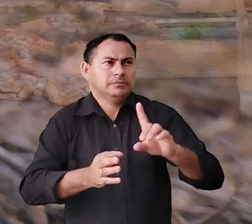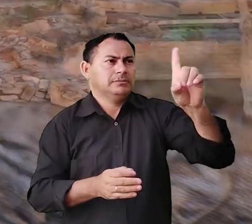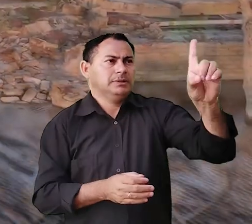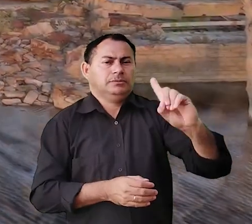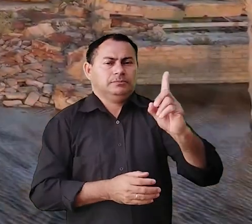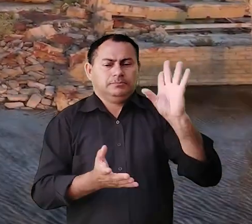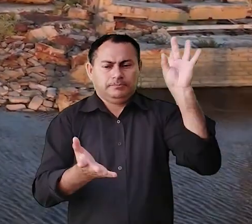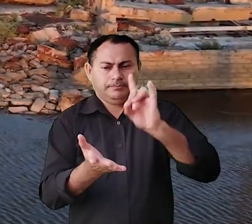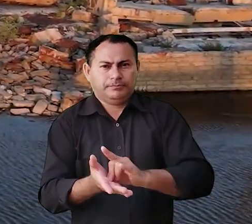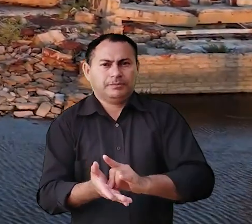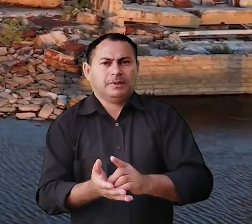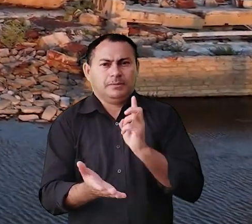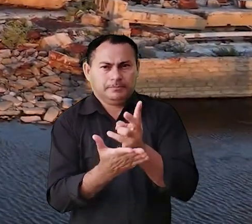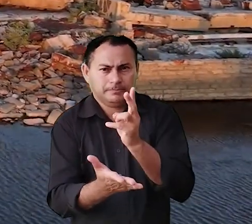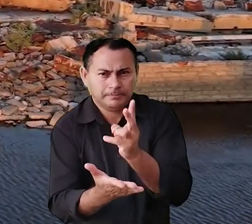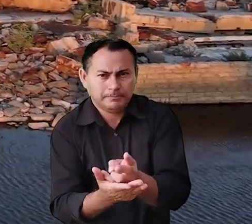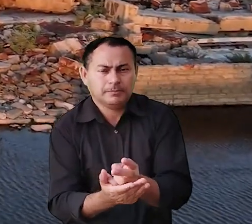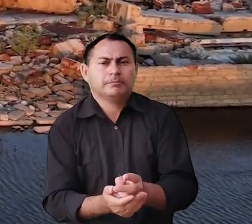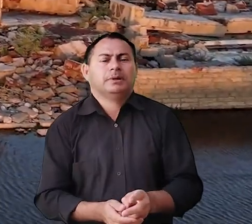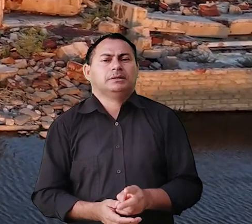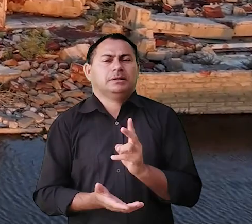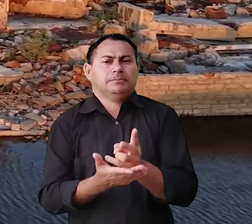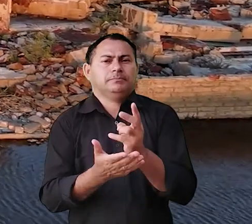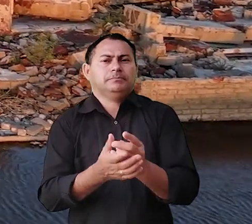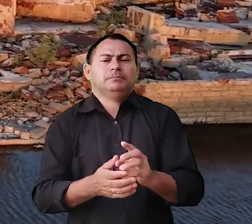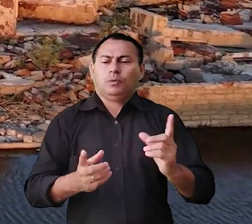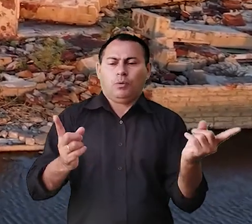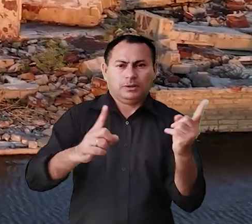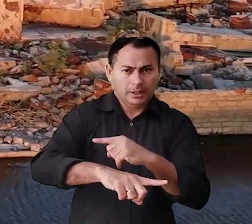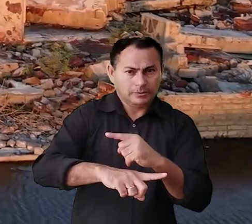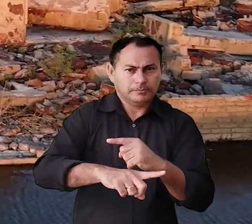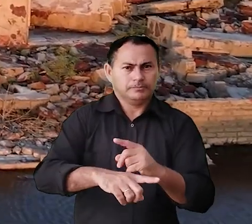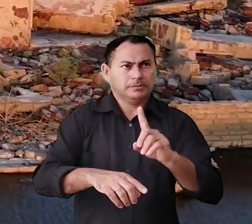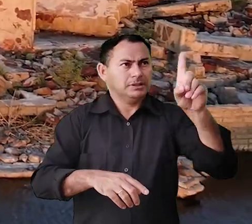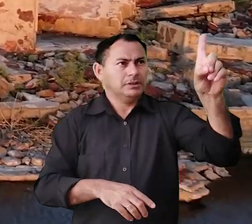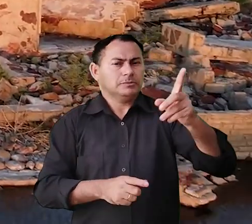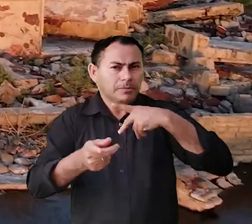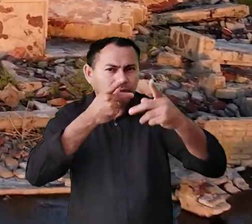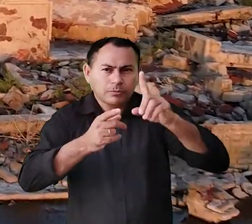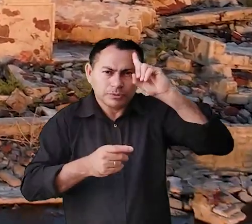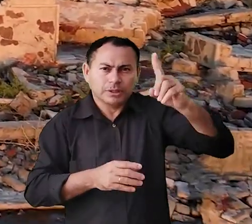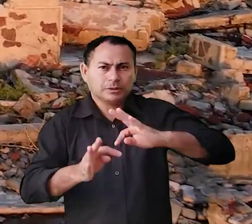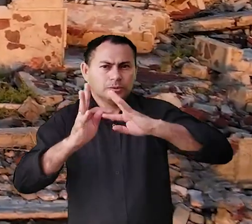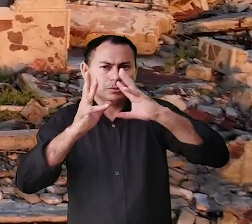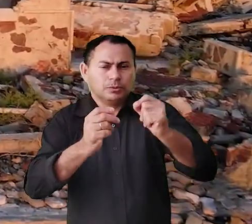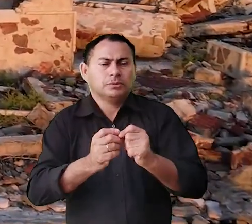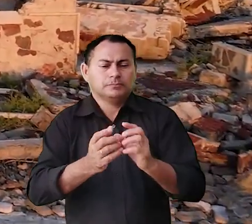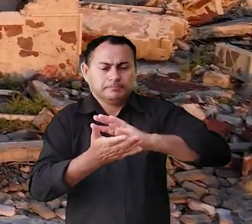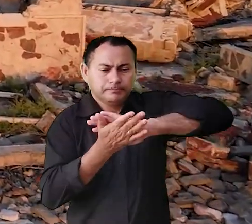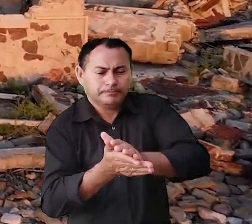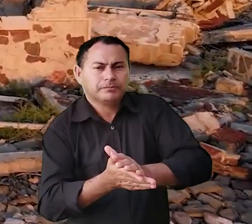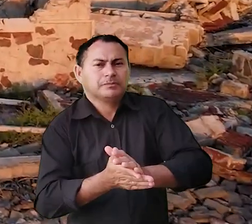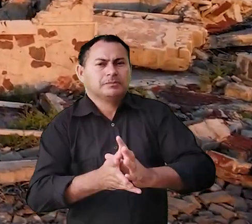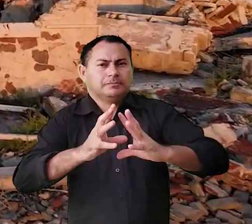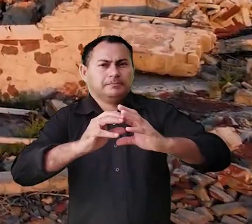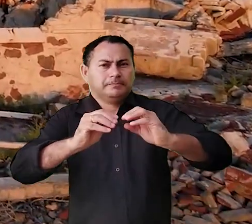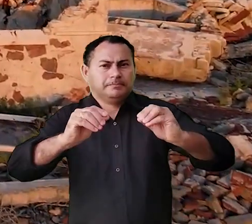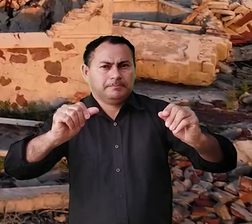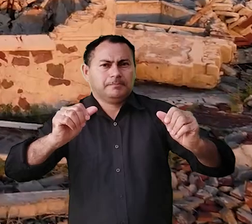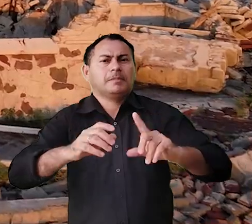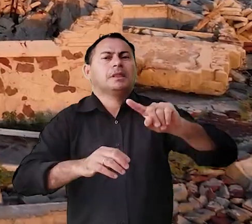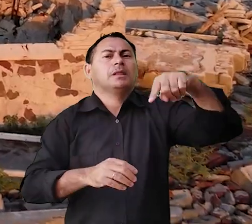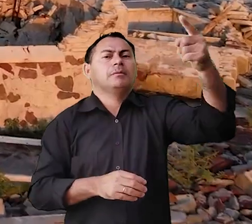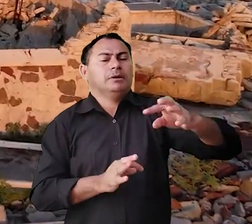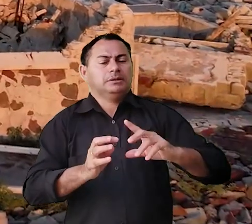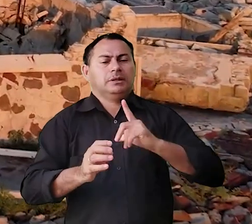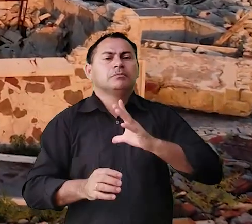julgada. Deus não afirma que ela permanecerá para sempre. Pelo contrário, Deus nos diz que um dia tudo será destruído e